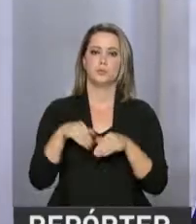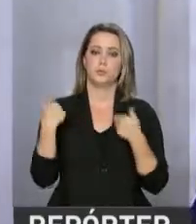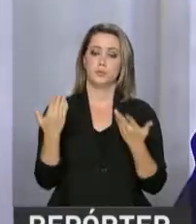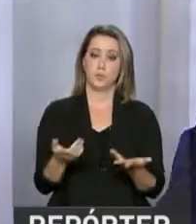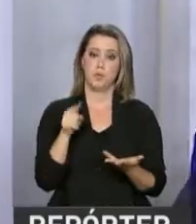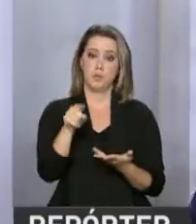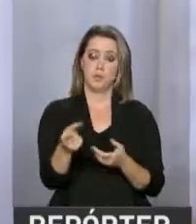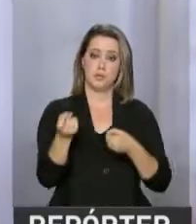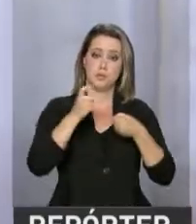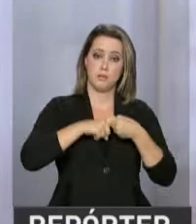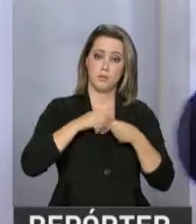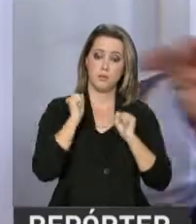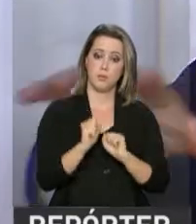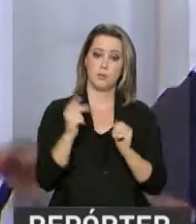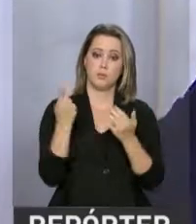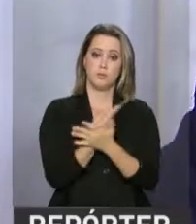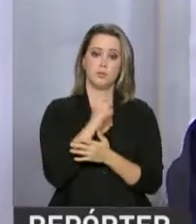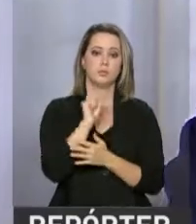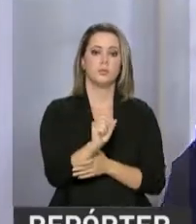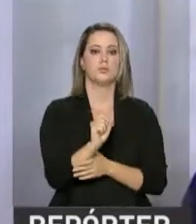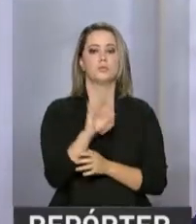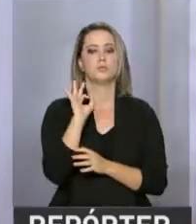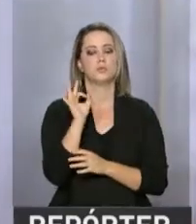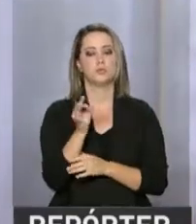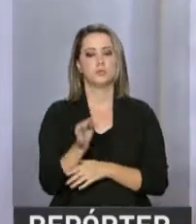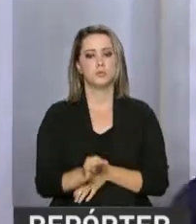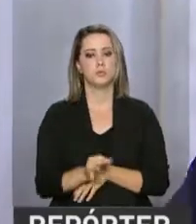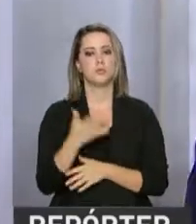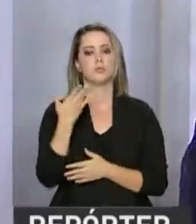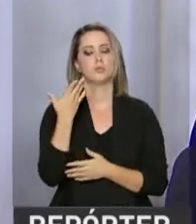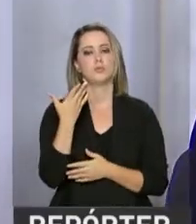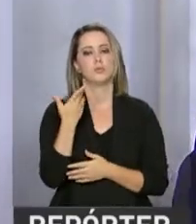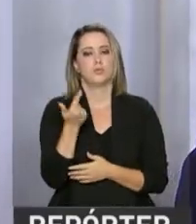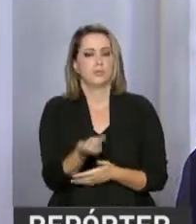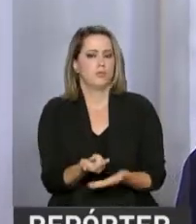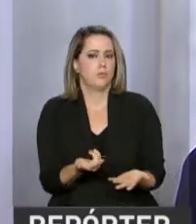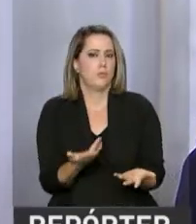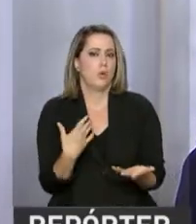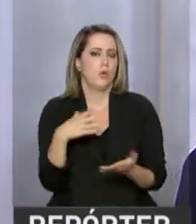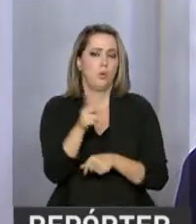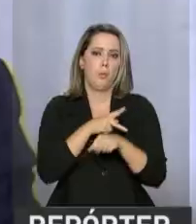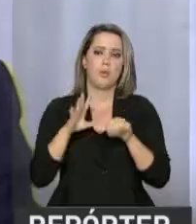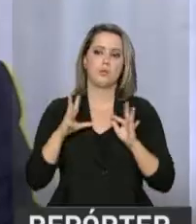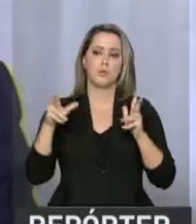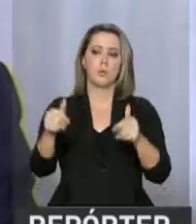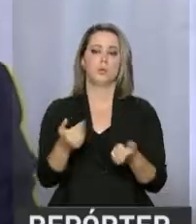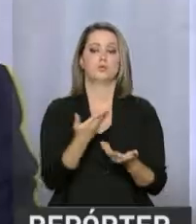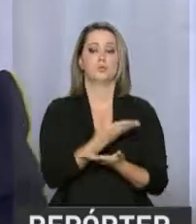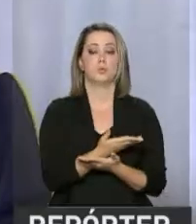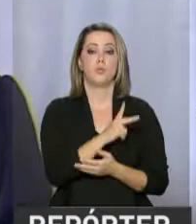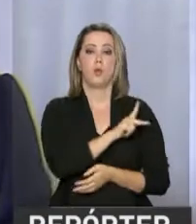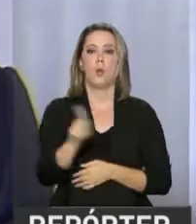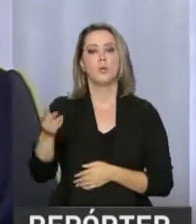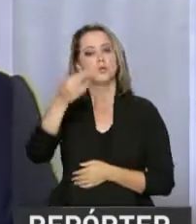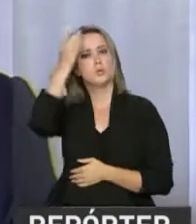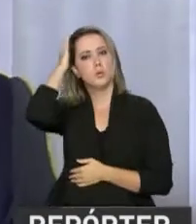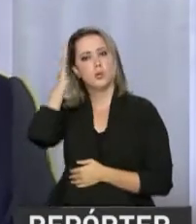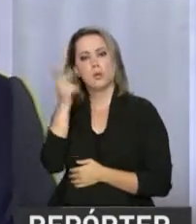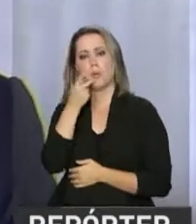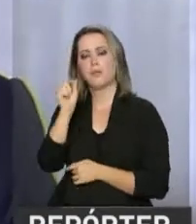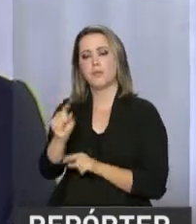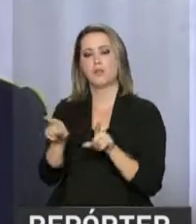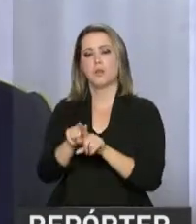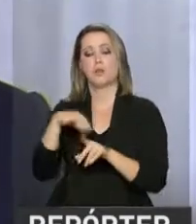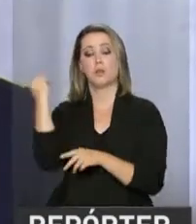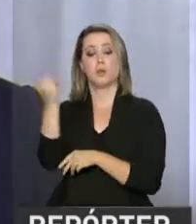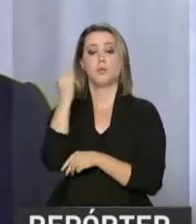essa recuperação possa, de fato, se consolidar no país como um todo. O presidente Michel Temer falou ainda